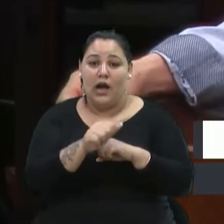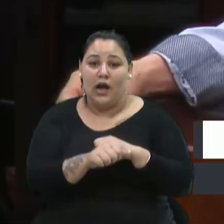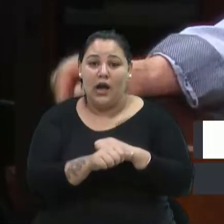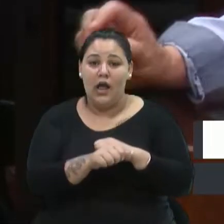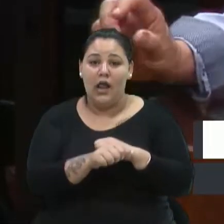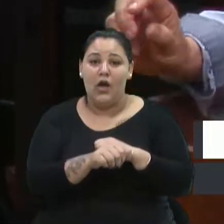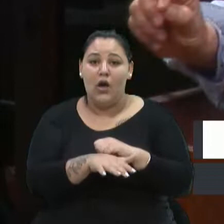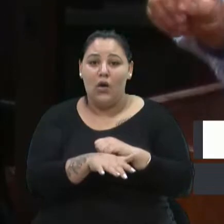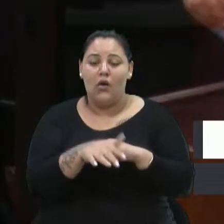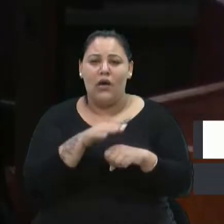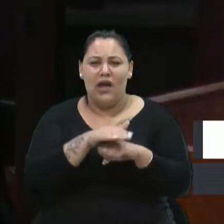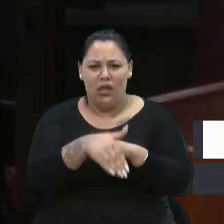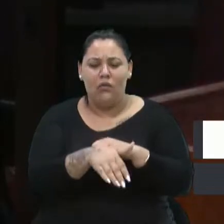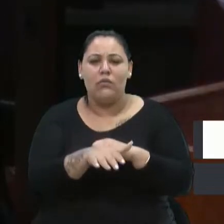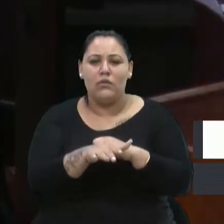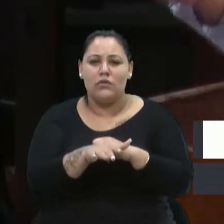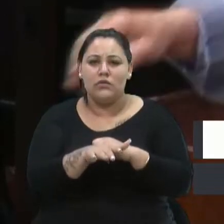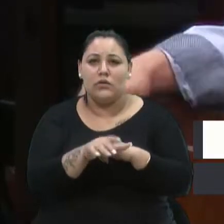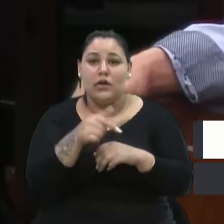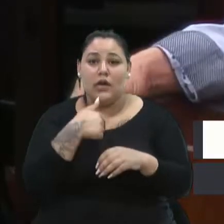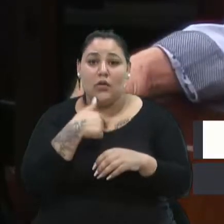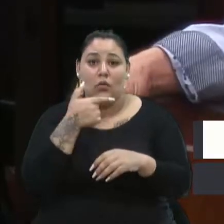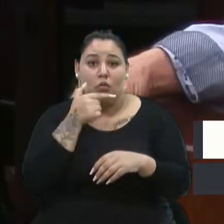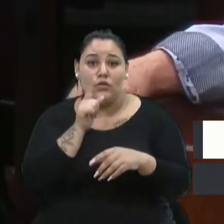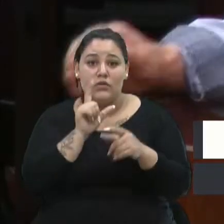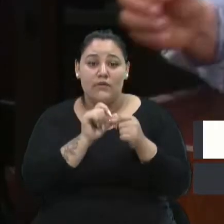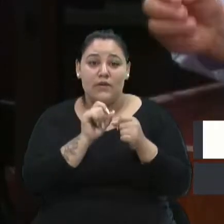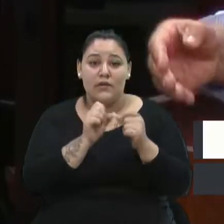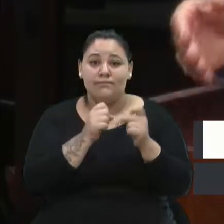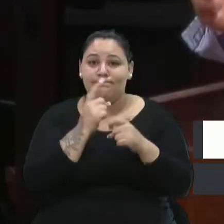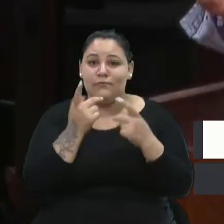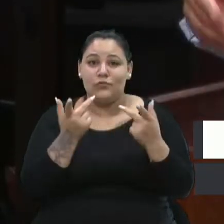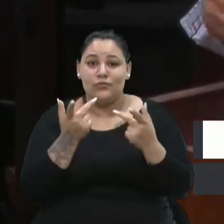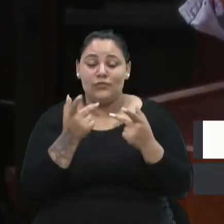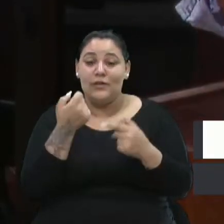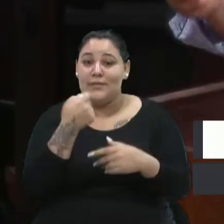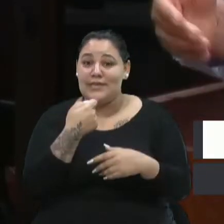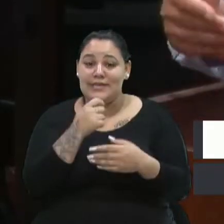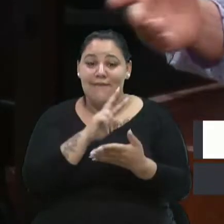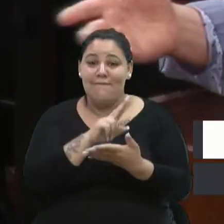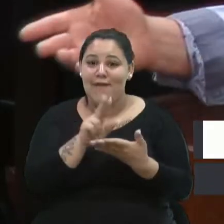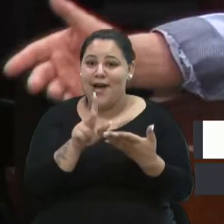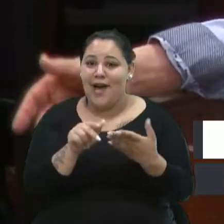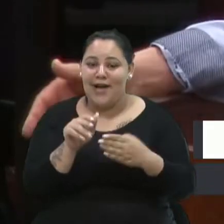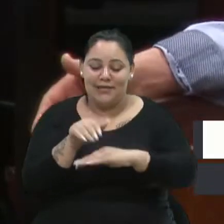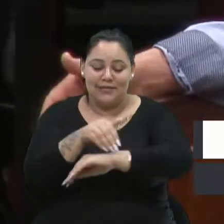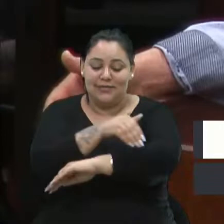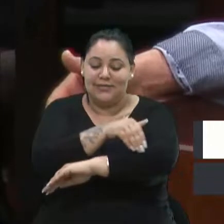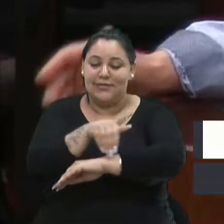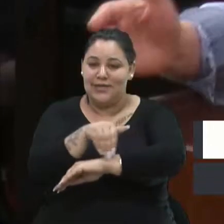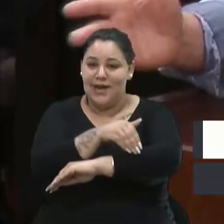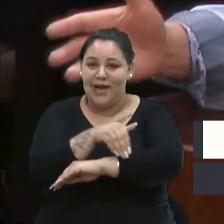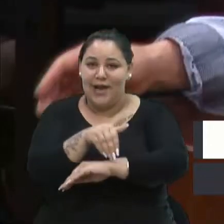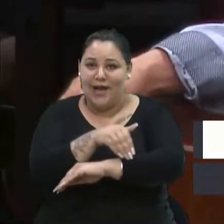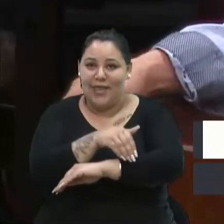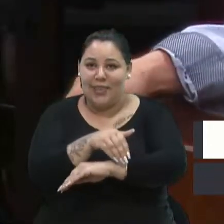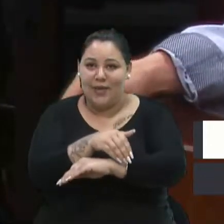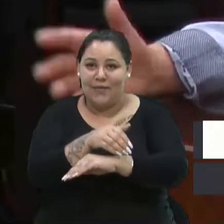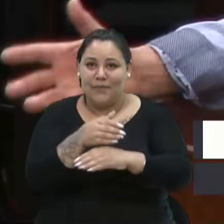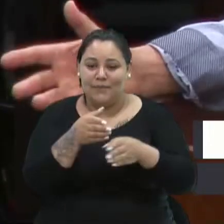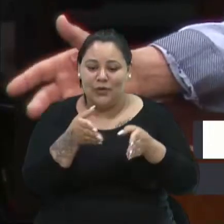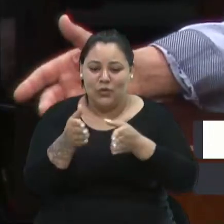no interior, um de vários que precisaria. Várias estradas estreitas, hoje o transporte escolar,